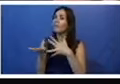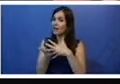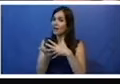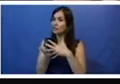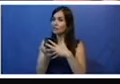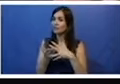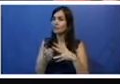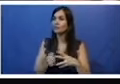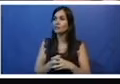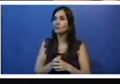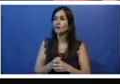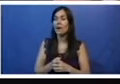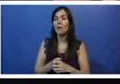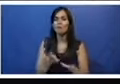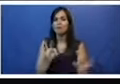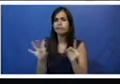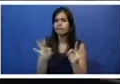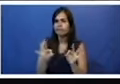com